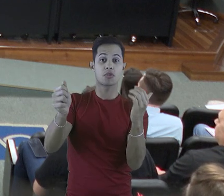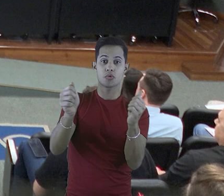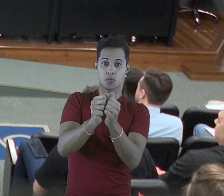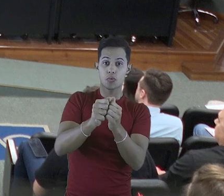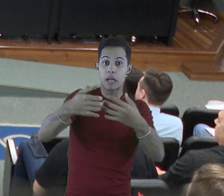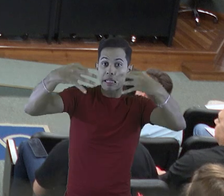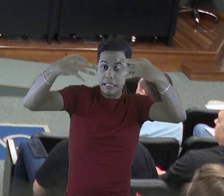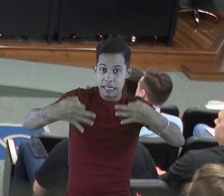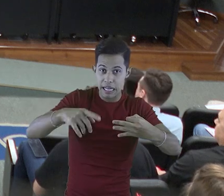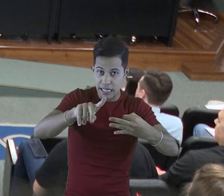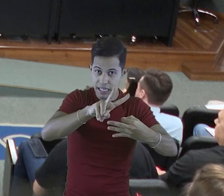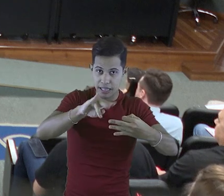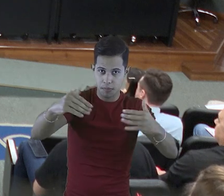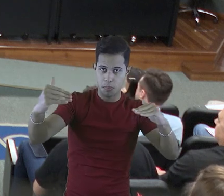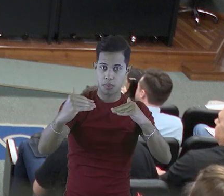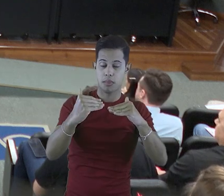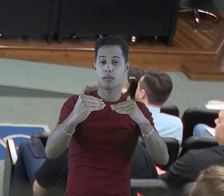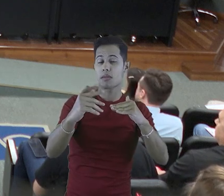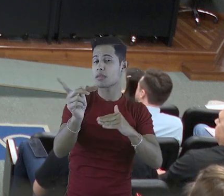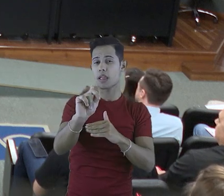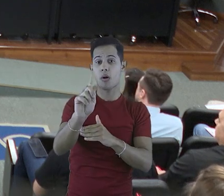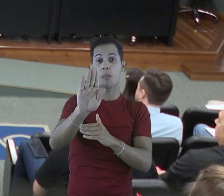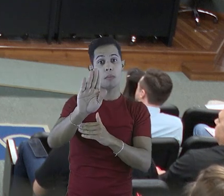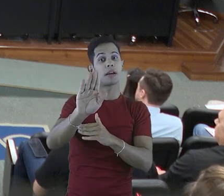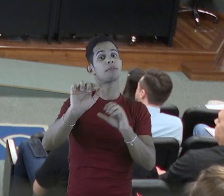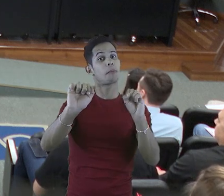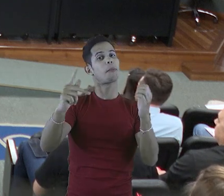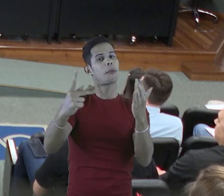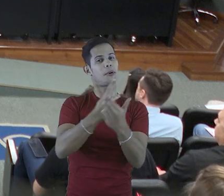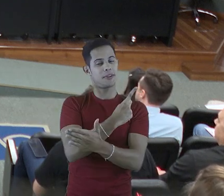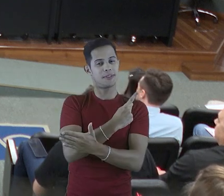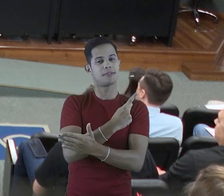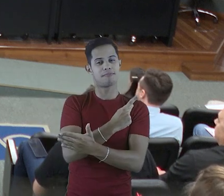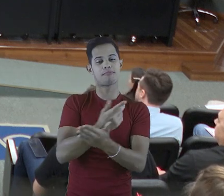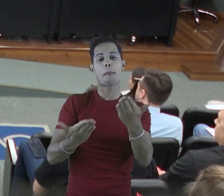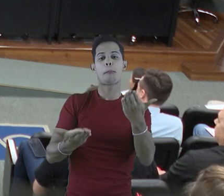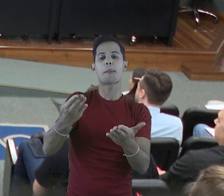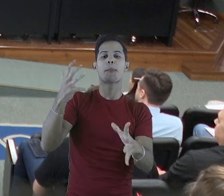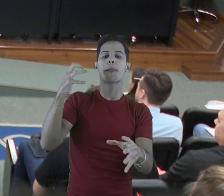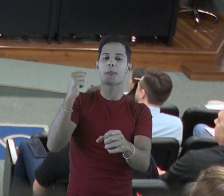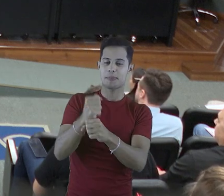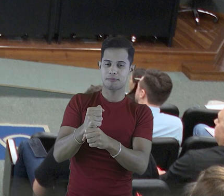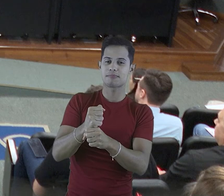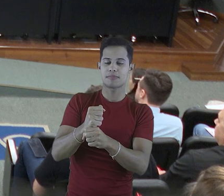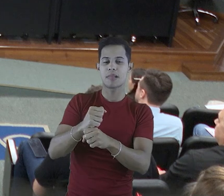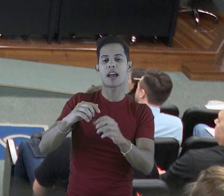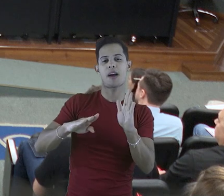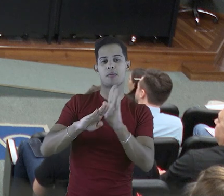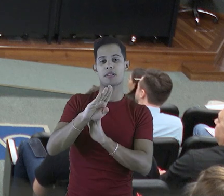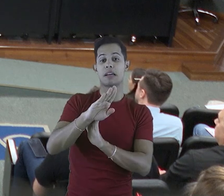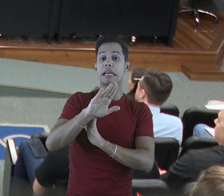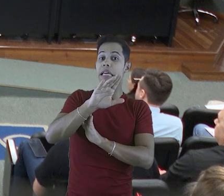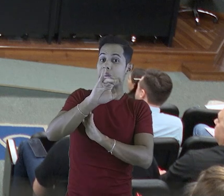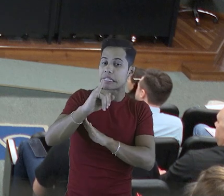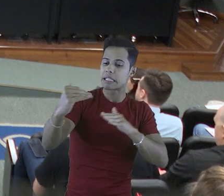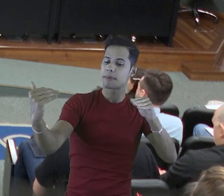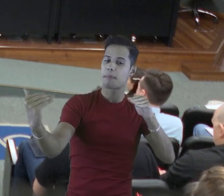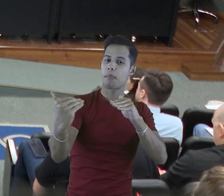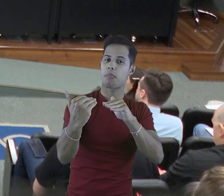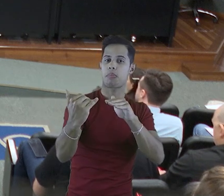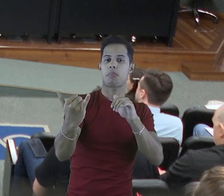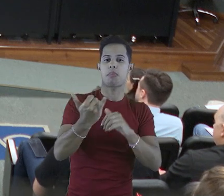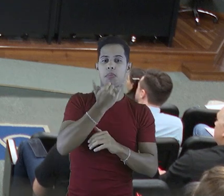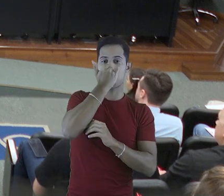Mas você pode bater? Pode. E se você bater? Essa é a pergunta. O que vai